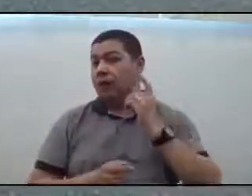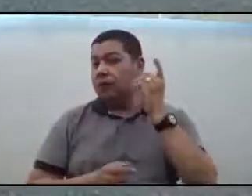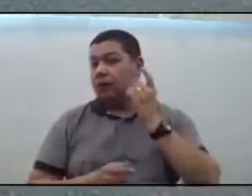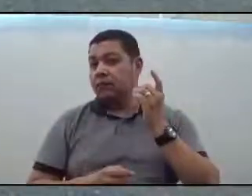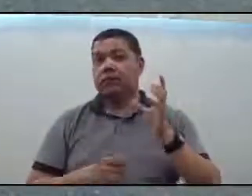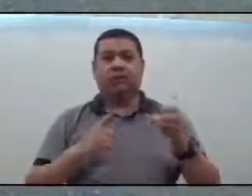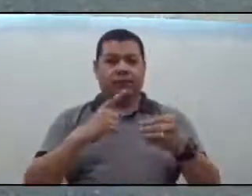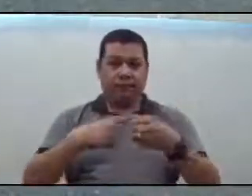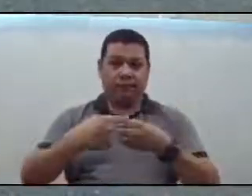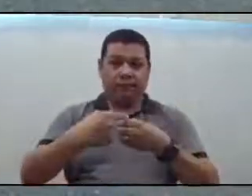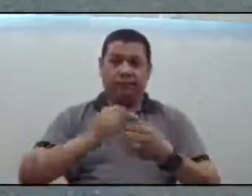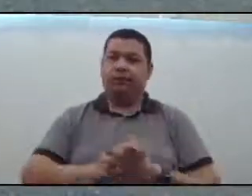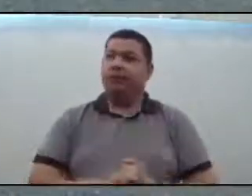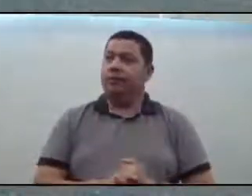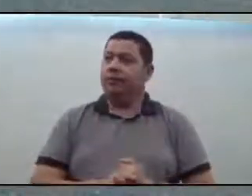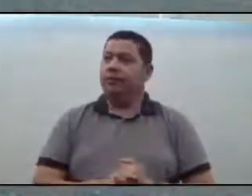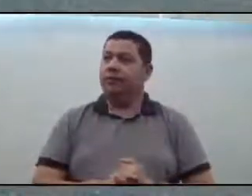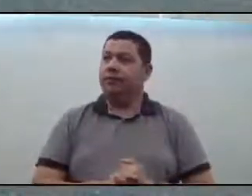cidade.